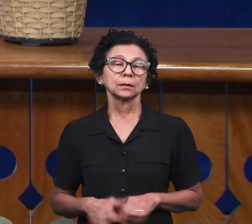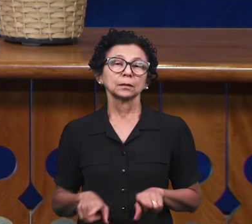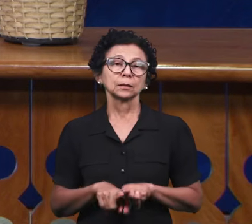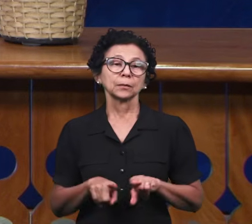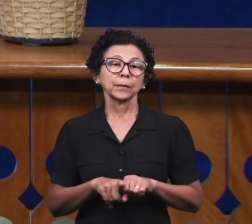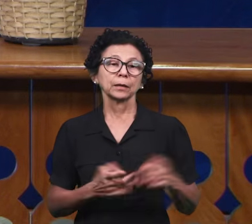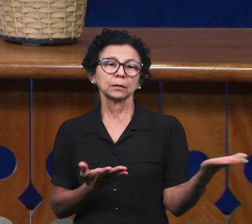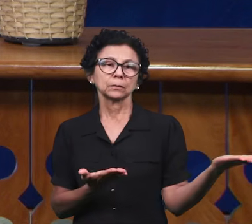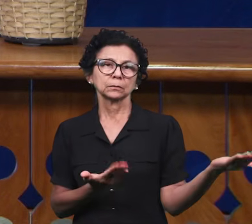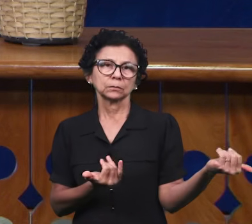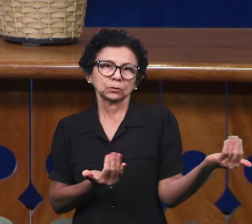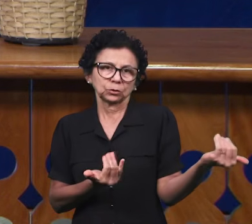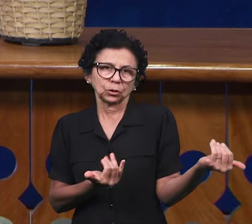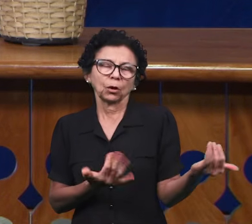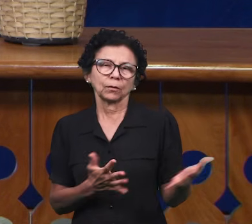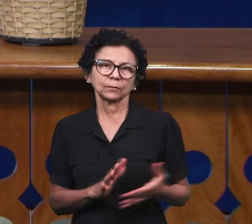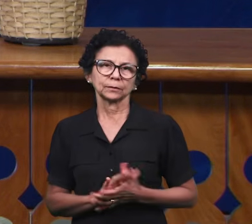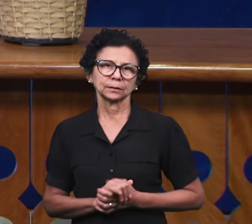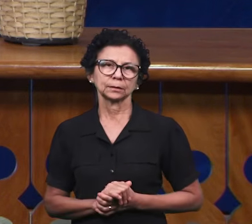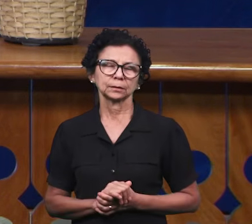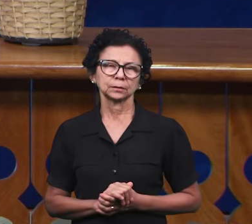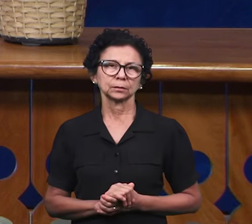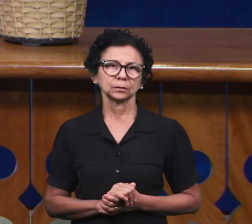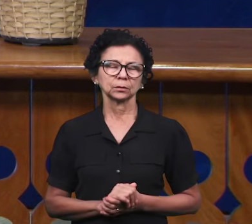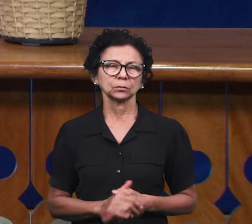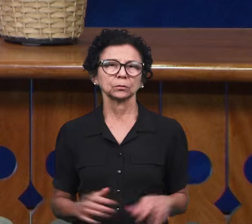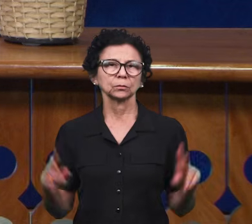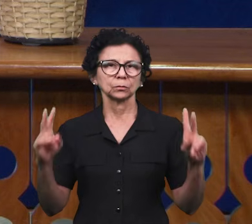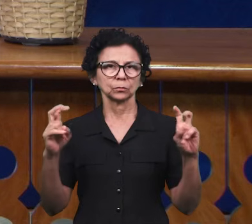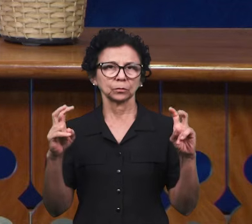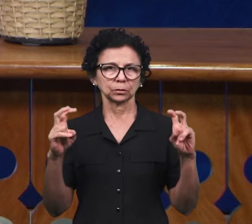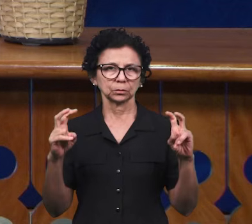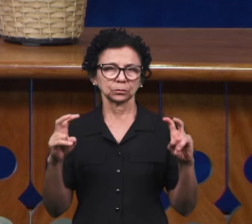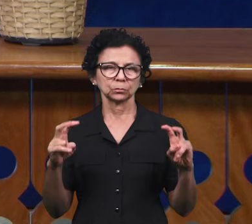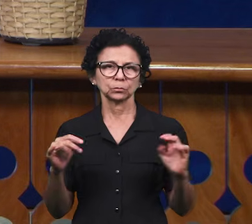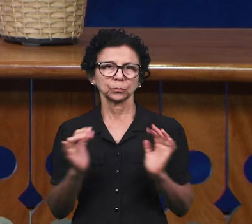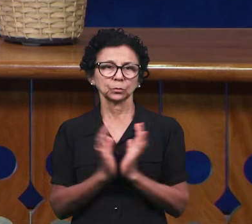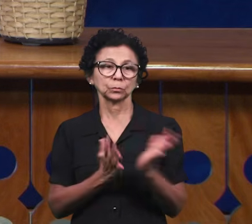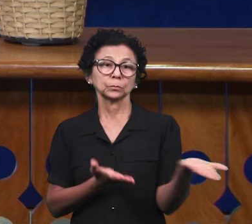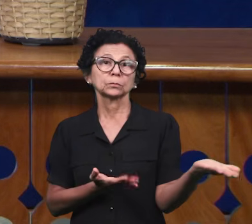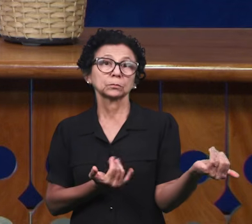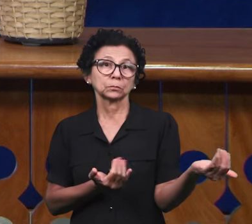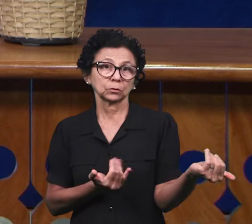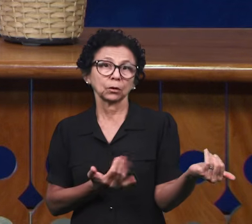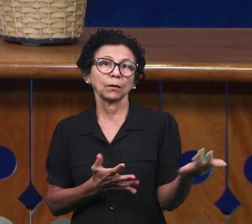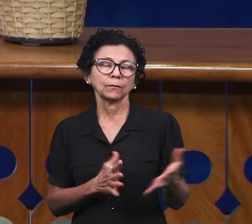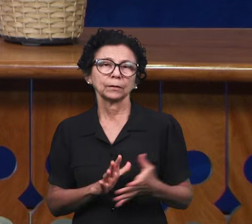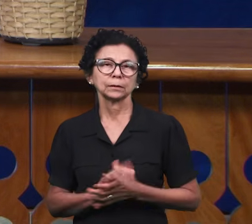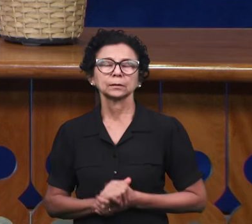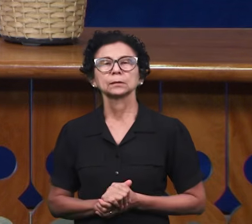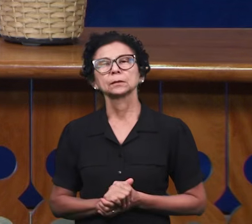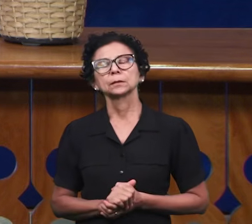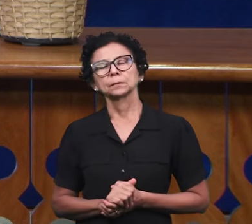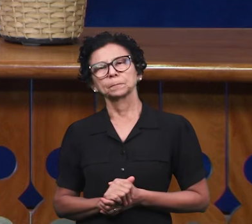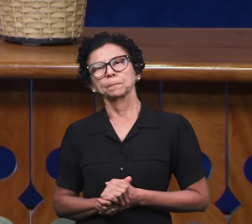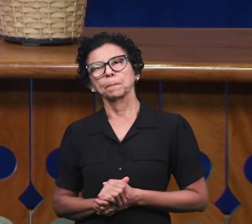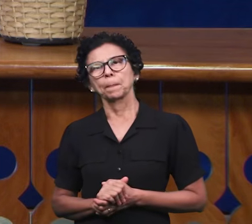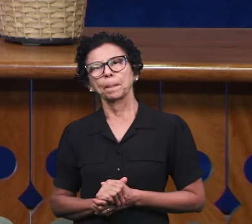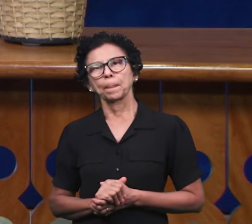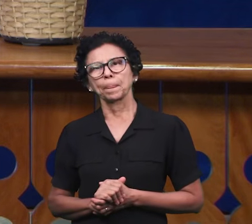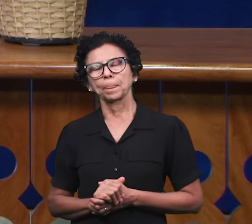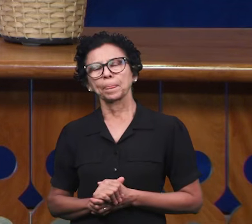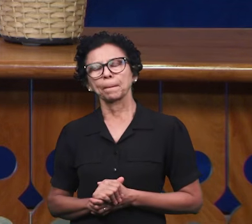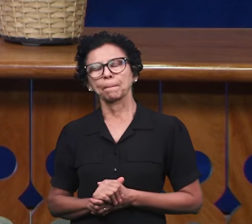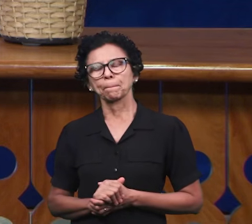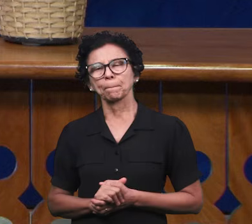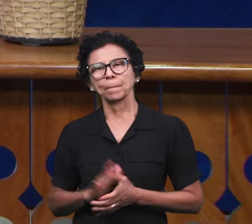nós traremos hoje aqui um assunto para essa classe, a classe dos jovens, que é instrumentalidade,